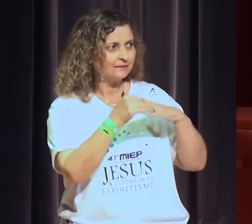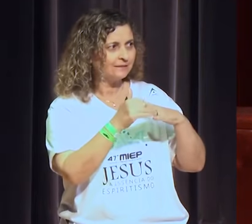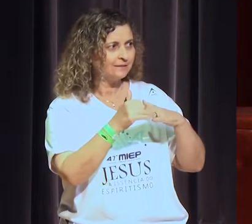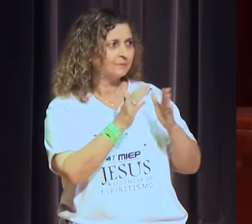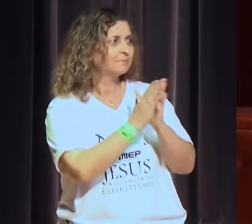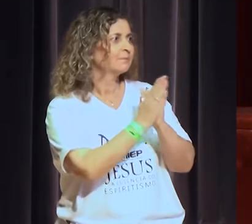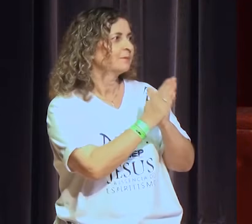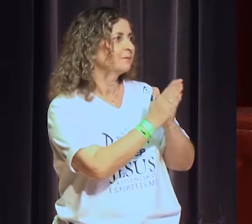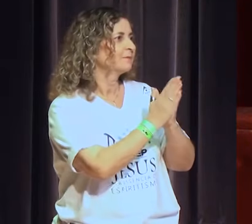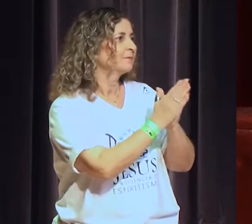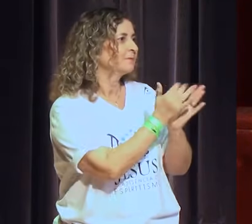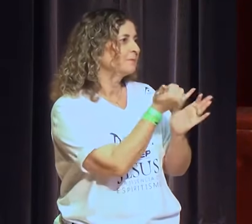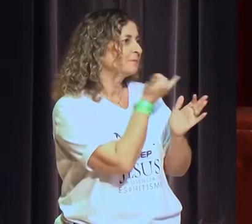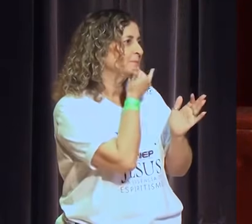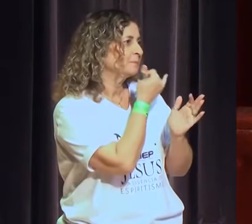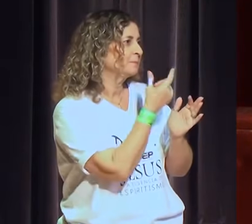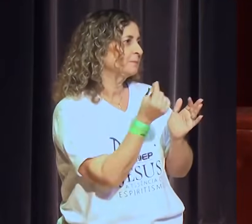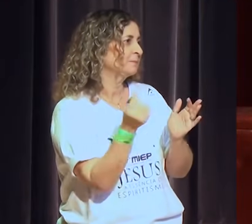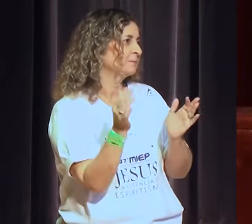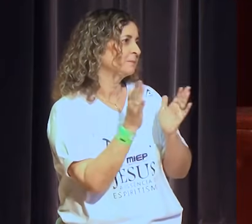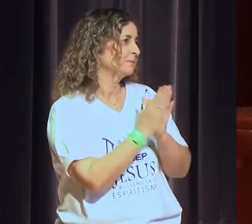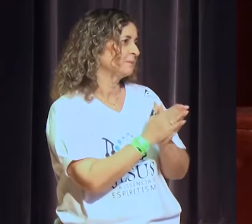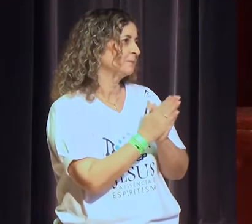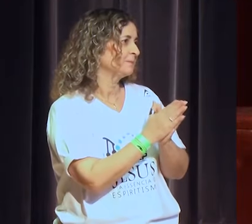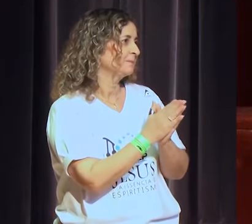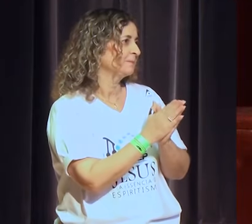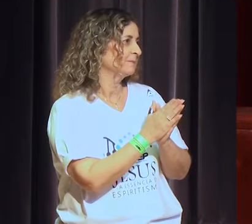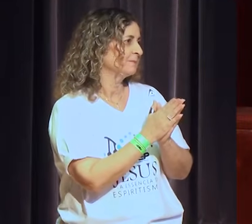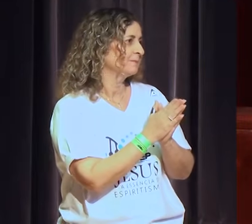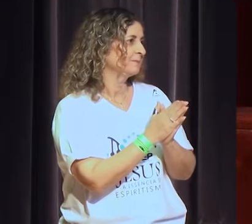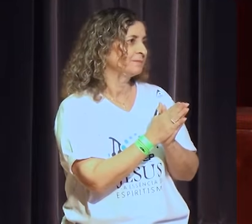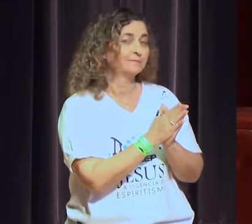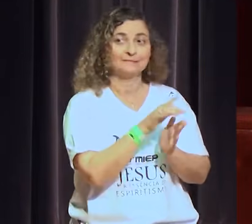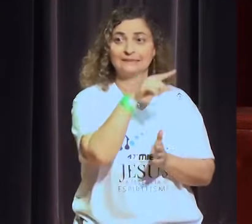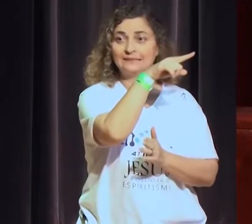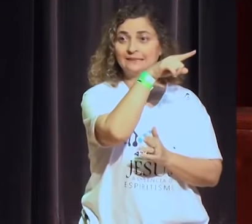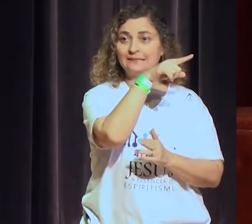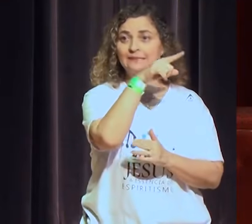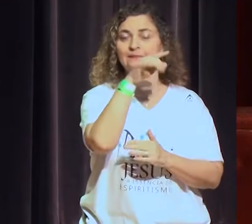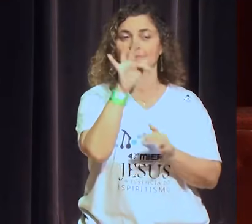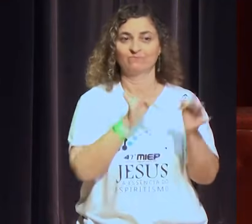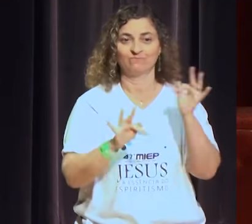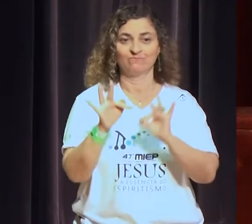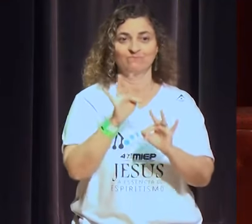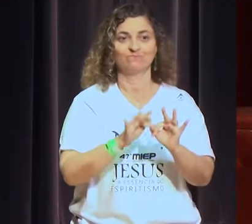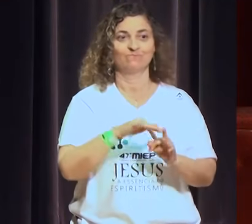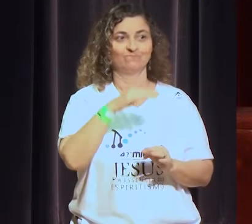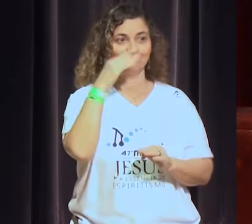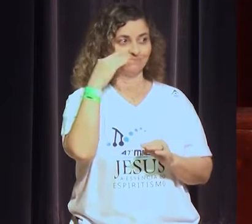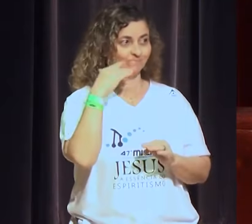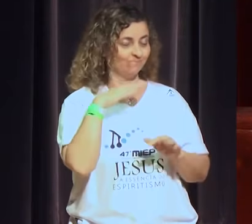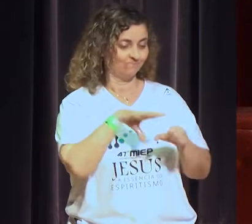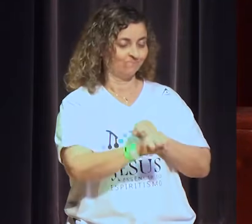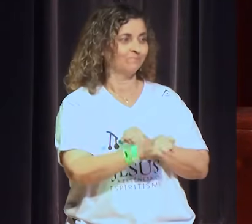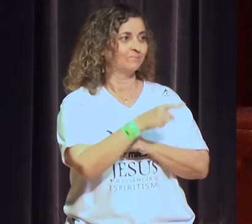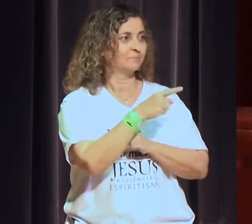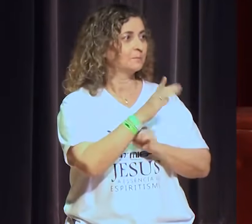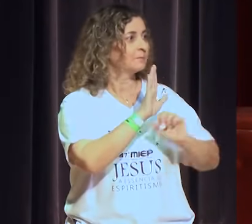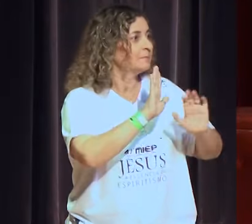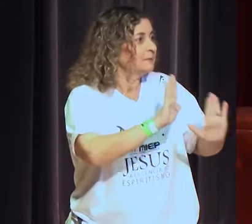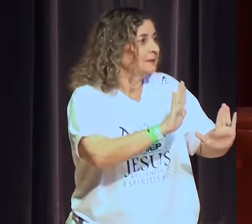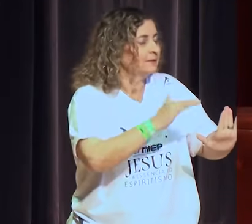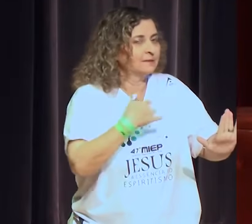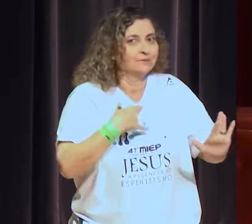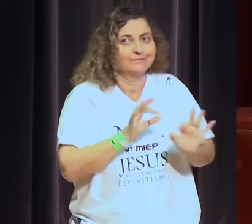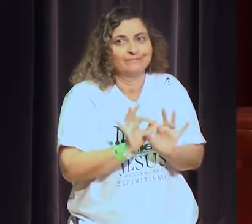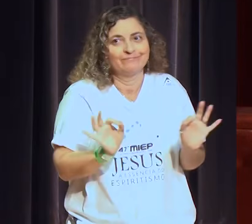Eu sei que eu estou simplificando. Tem um físico de partícula aqui. Mas não é curioso? Todo